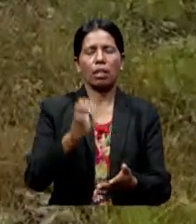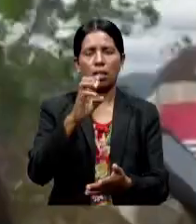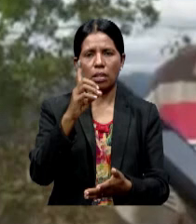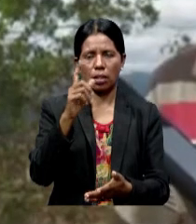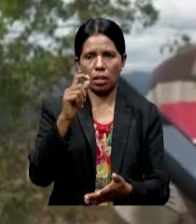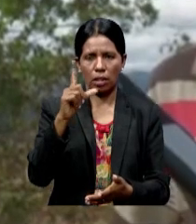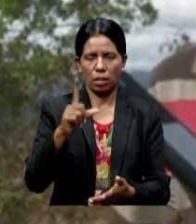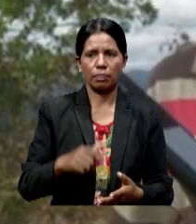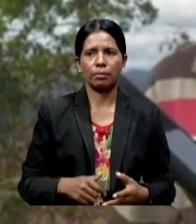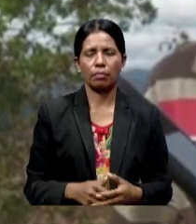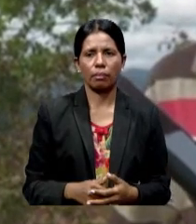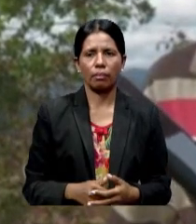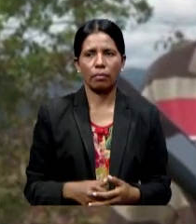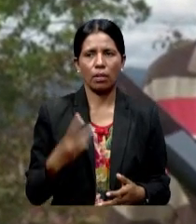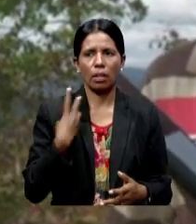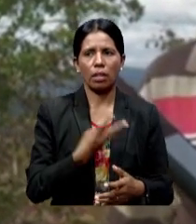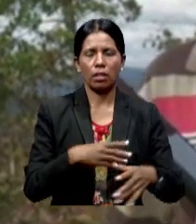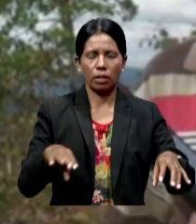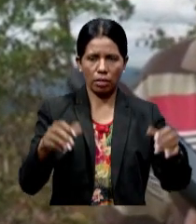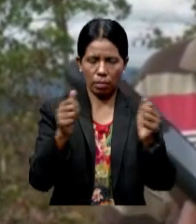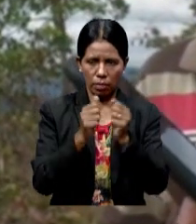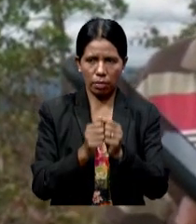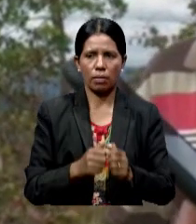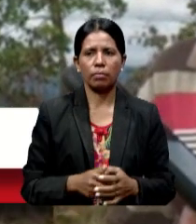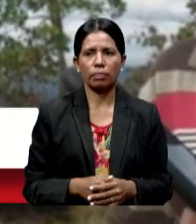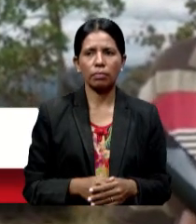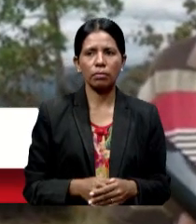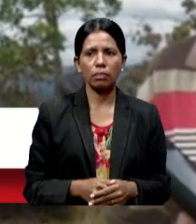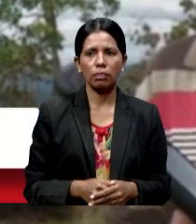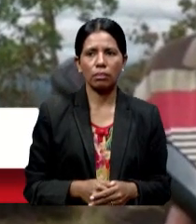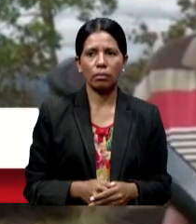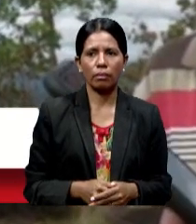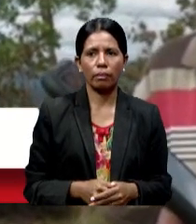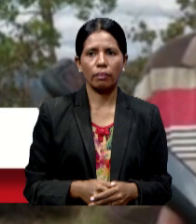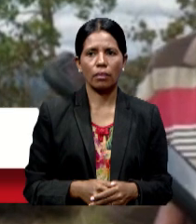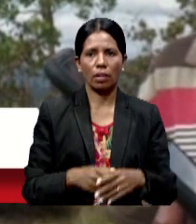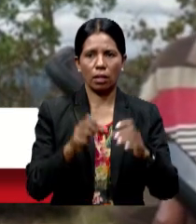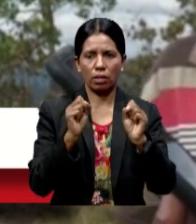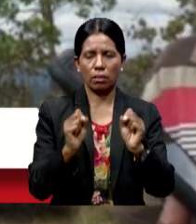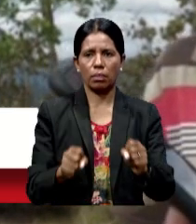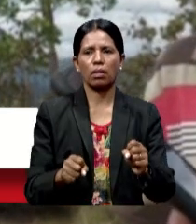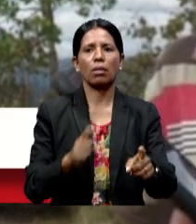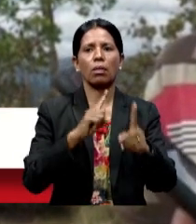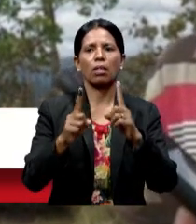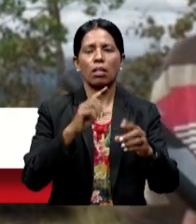telepenian ita coopera ita segura e parone atu bele kulia mutu